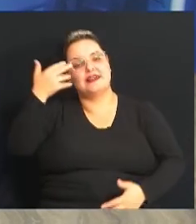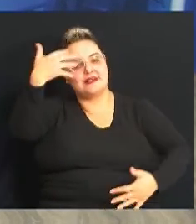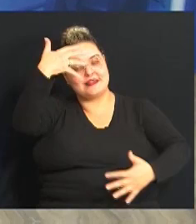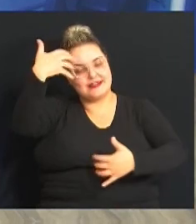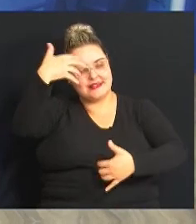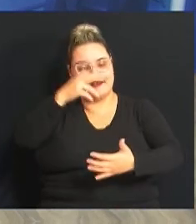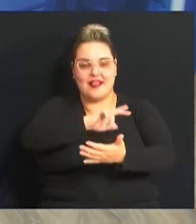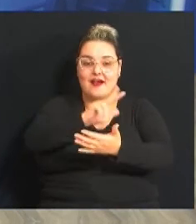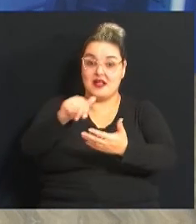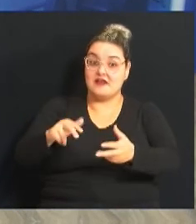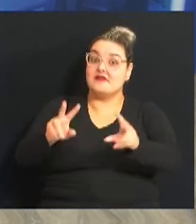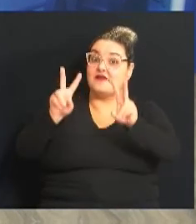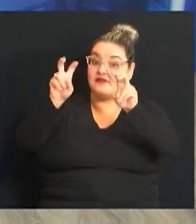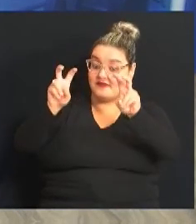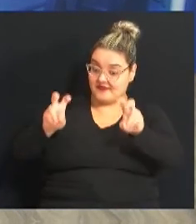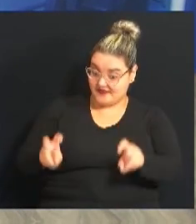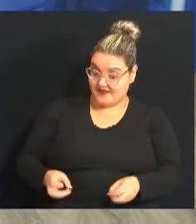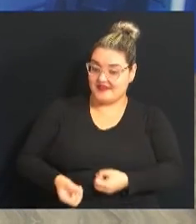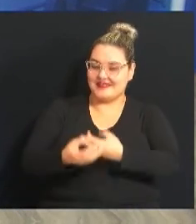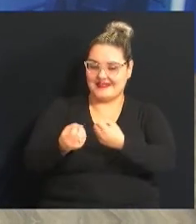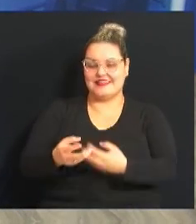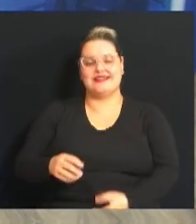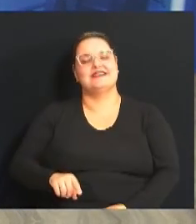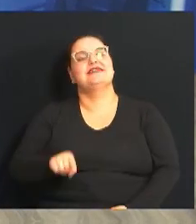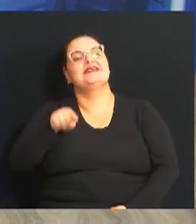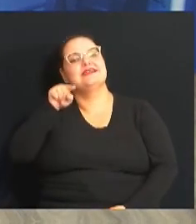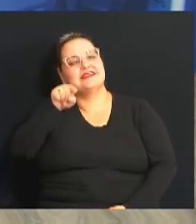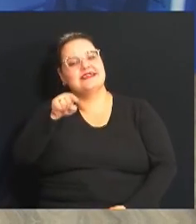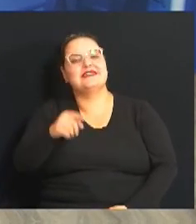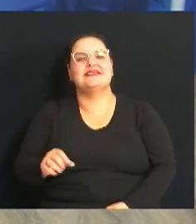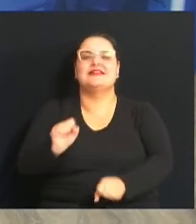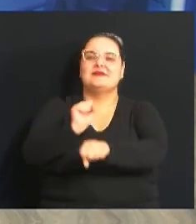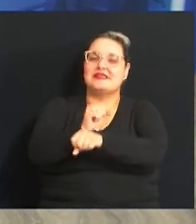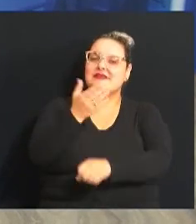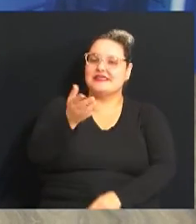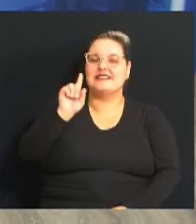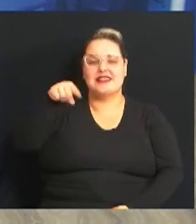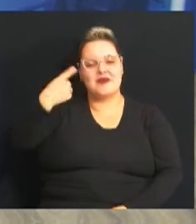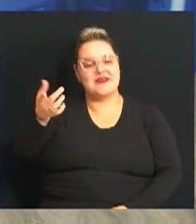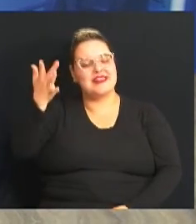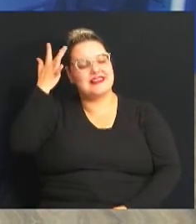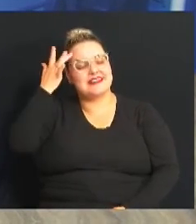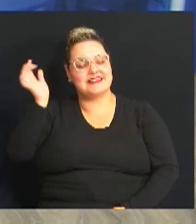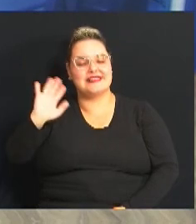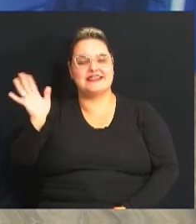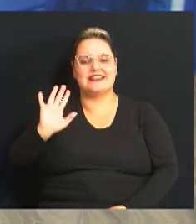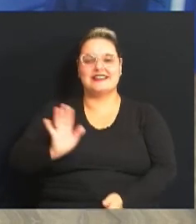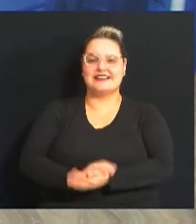muitos assuntos e eu tô te esperando amanhã na quinta-feira. Até lá. Tchau, tchau.